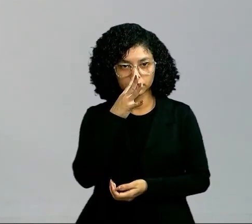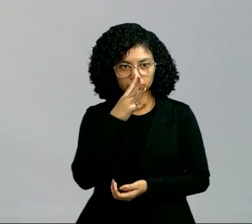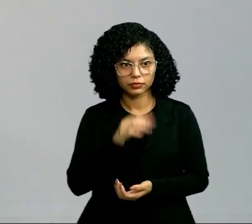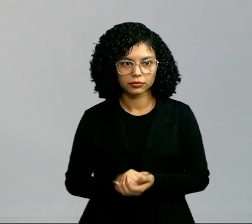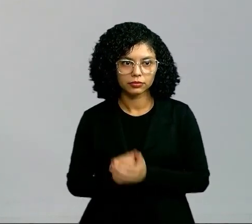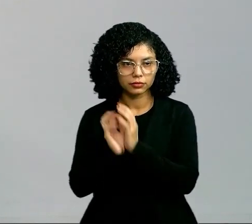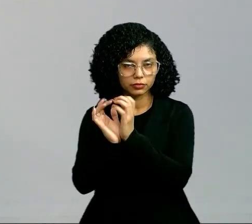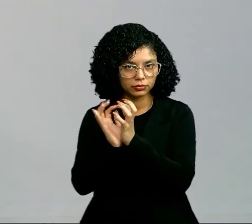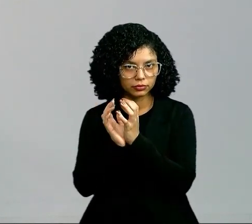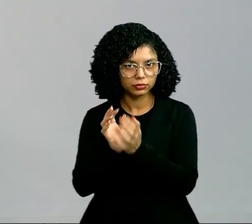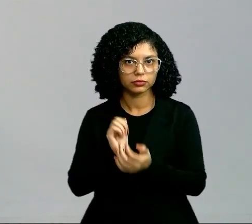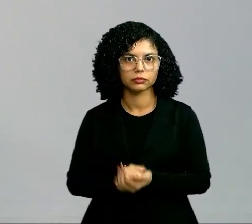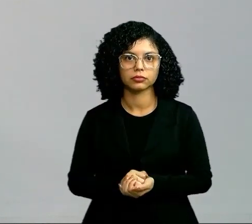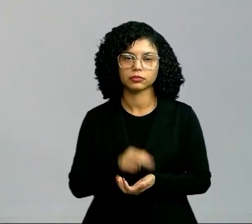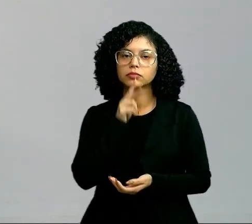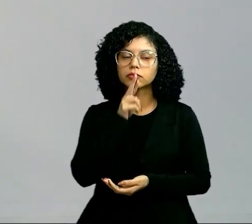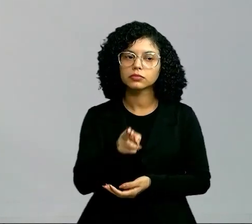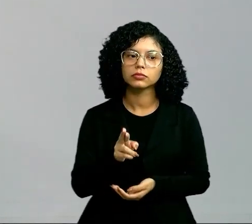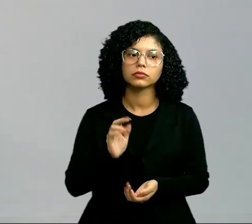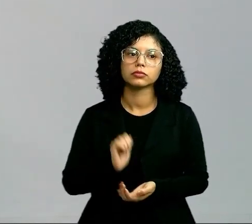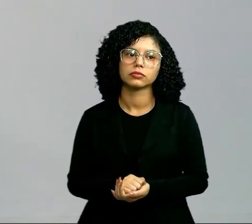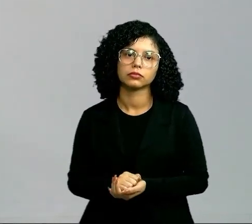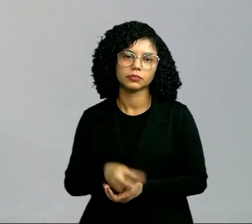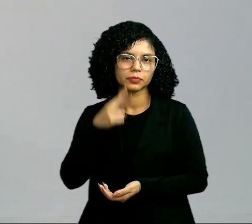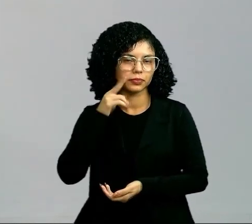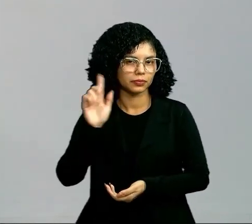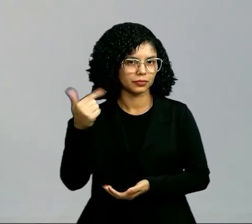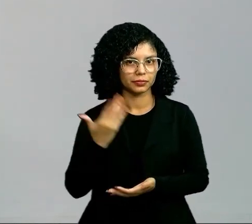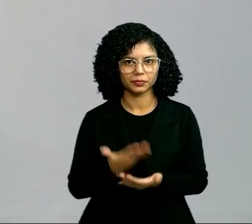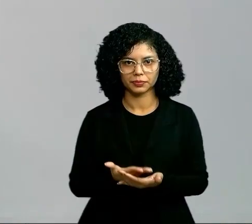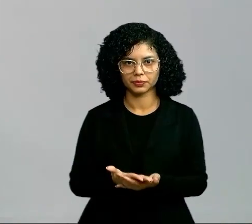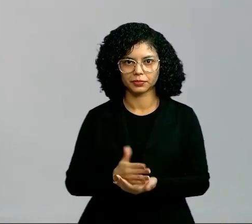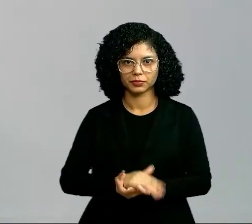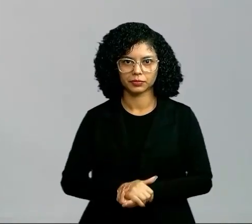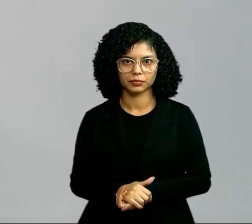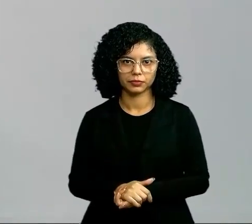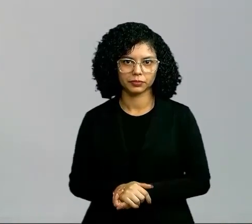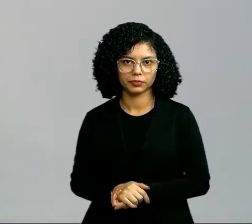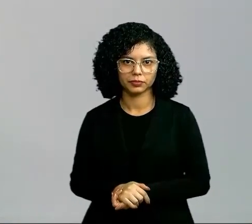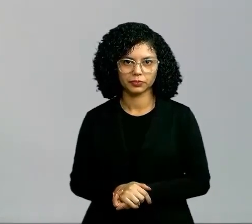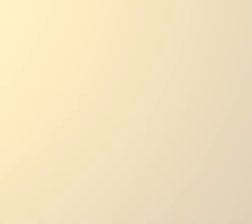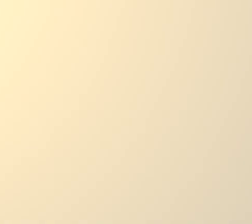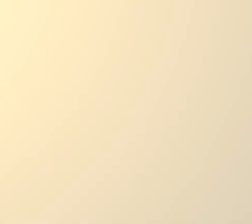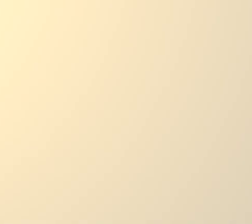monstrão do cérebro, resolvam itens e a gente se vê nas próximas aulas.